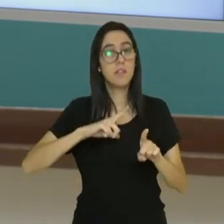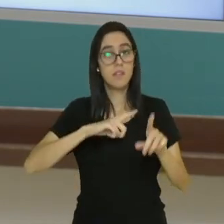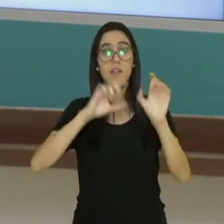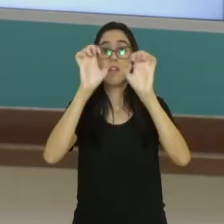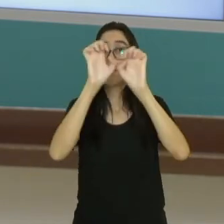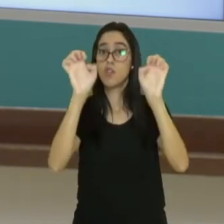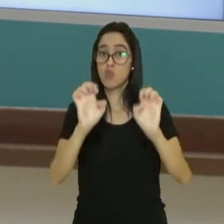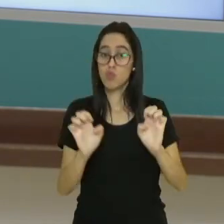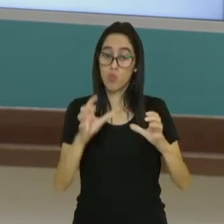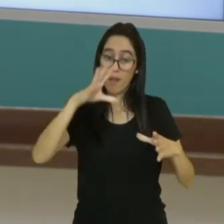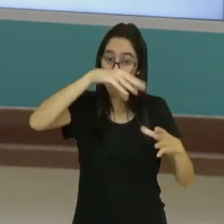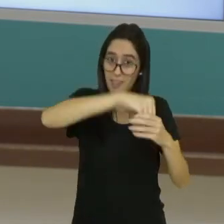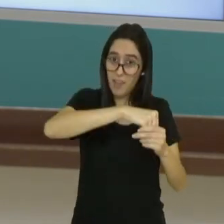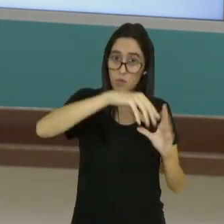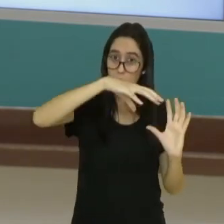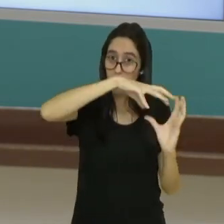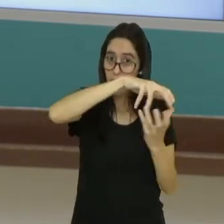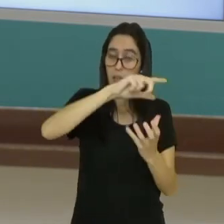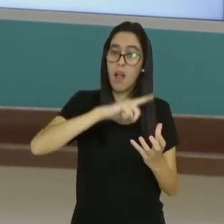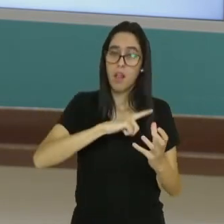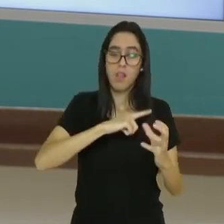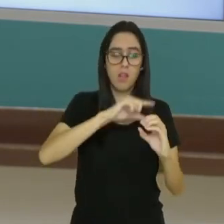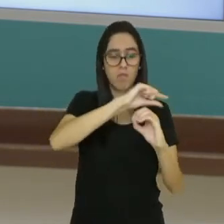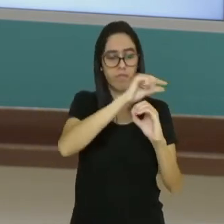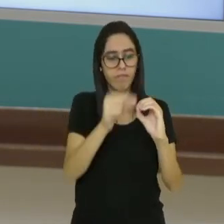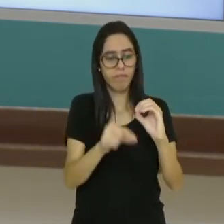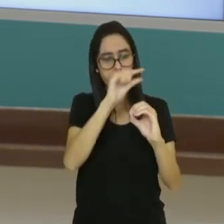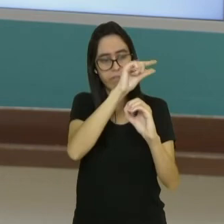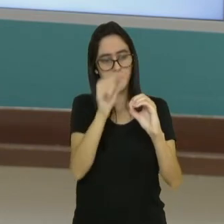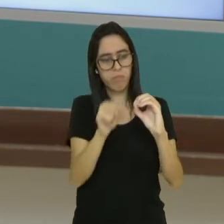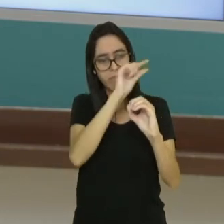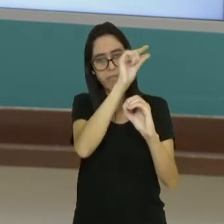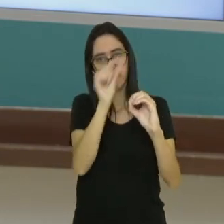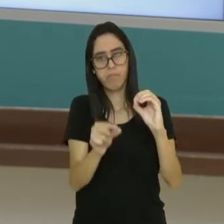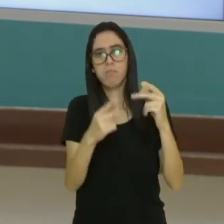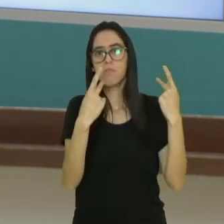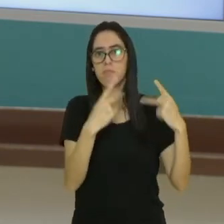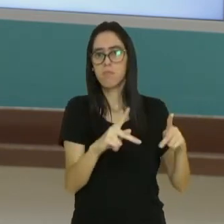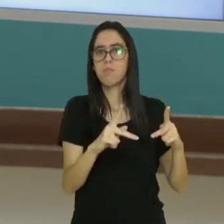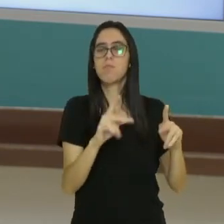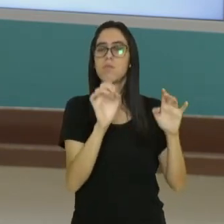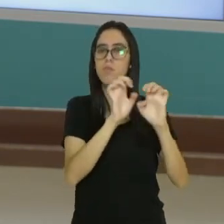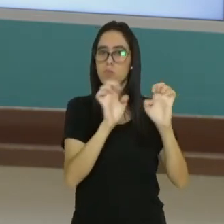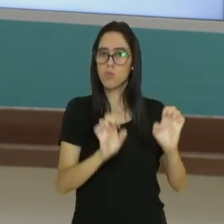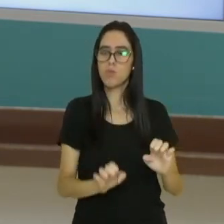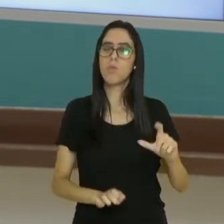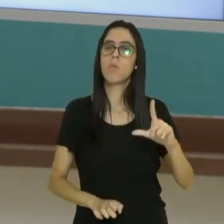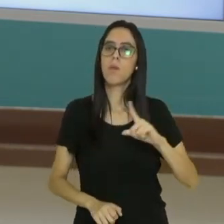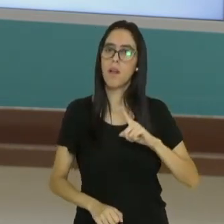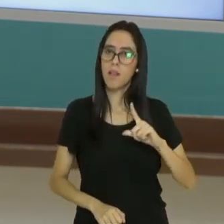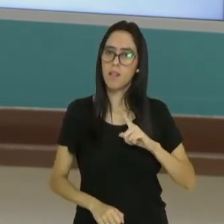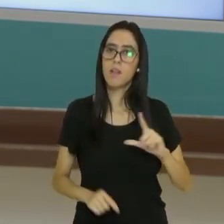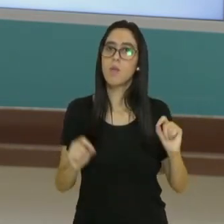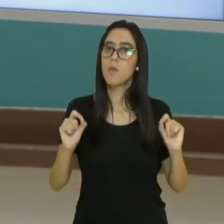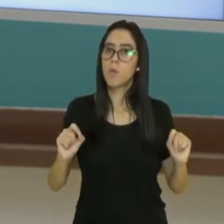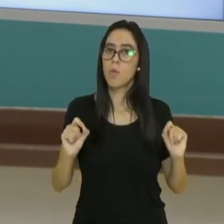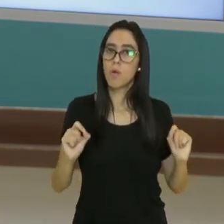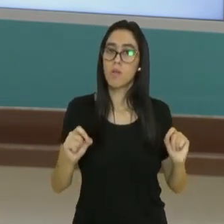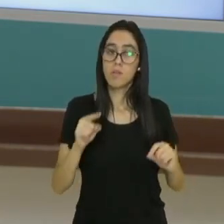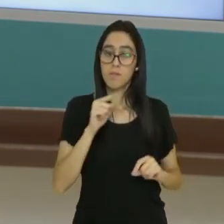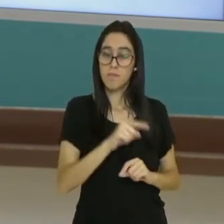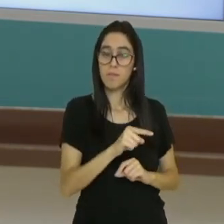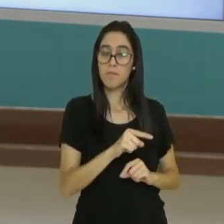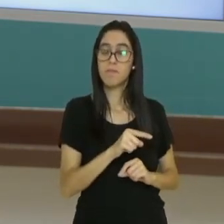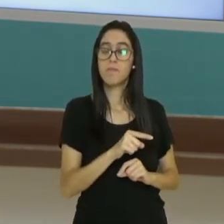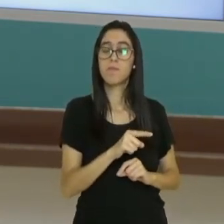no interior da Terra que permitiu que, pela sua dinâmica, fez com que esse